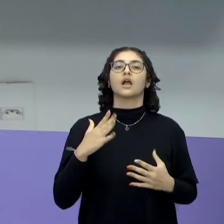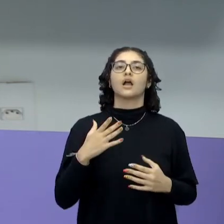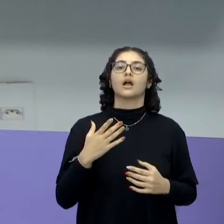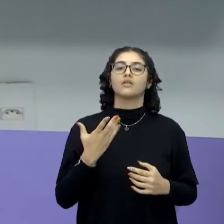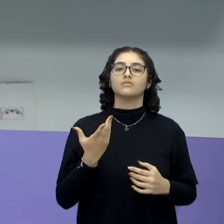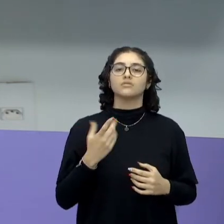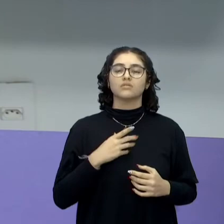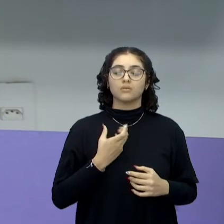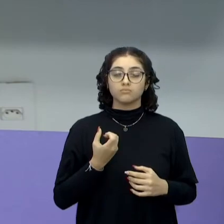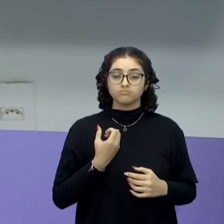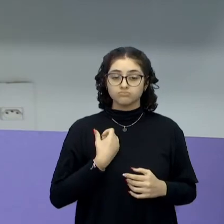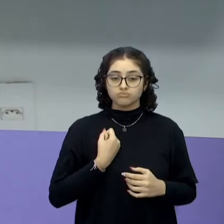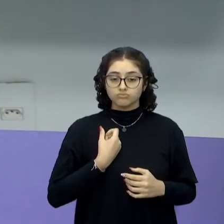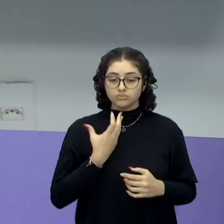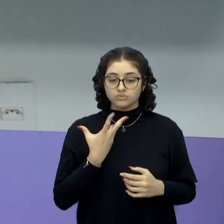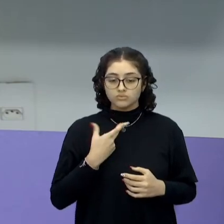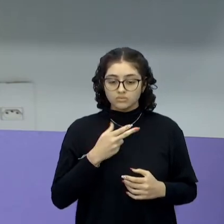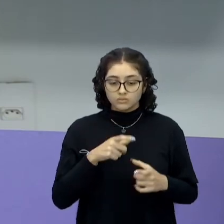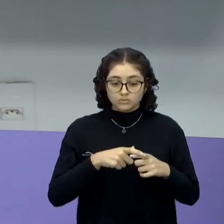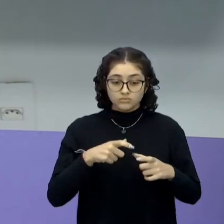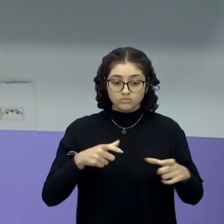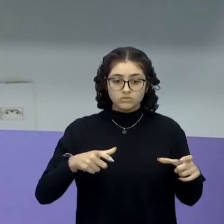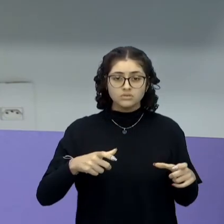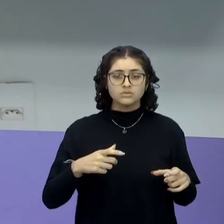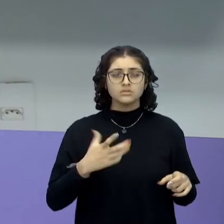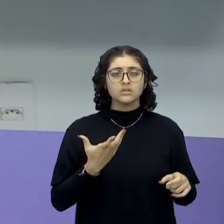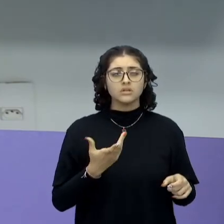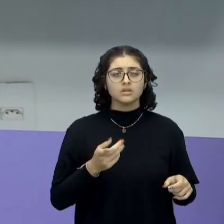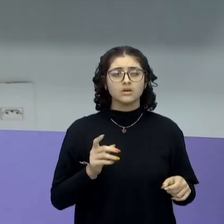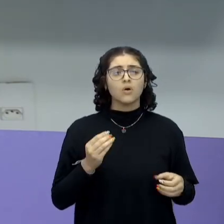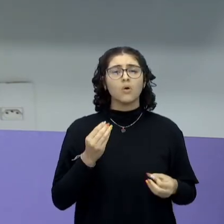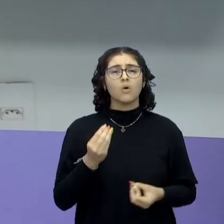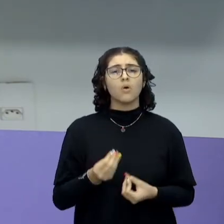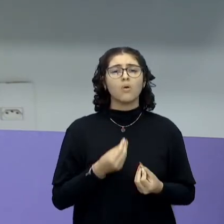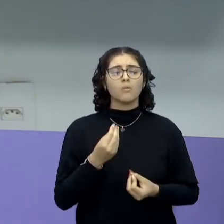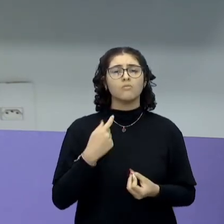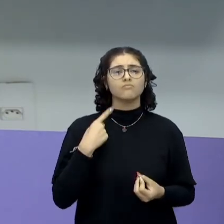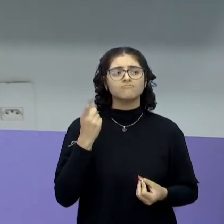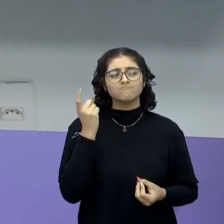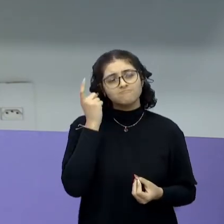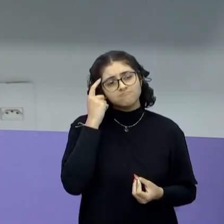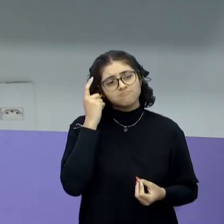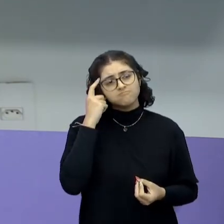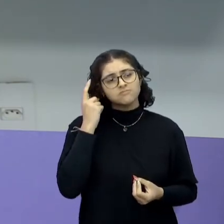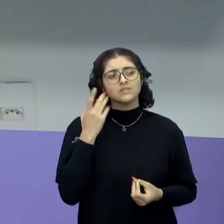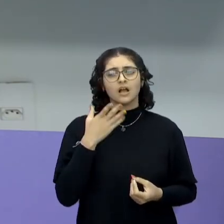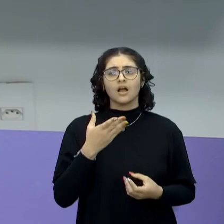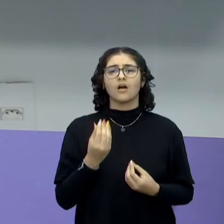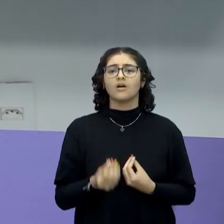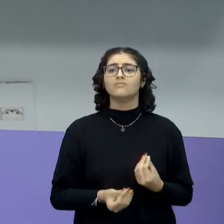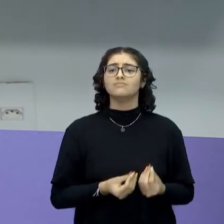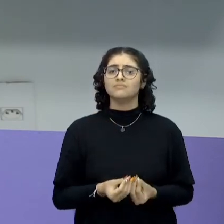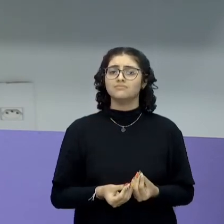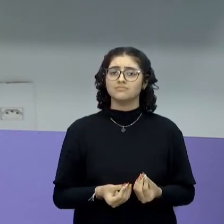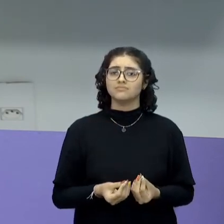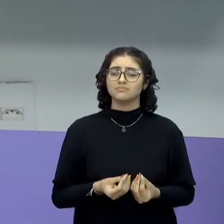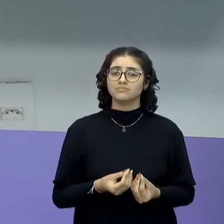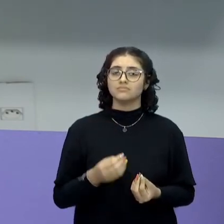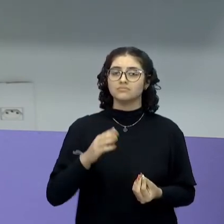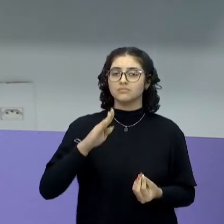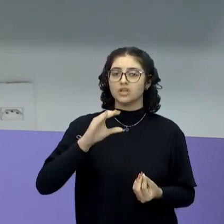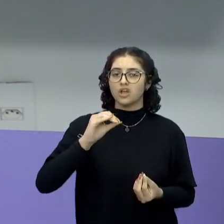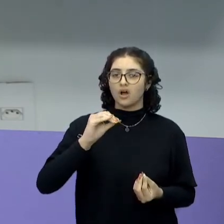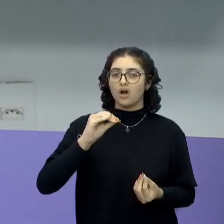não se deparou em que efetivamente a gente se perguntou o seguinte: como pensar este caso, essa situação